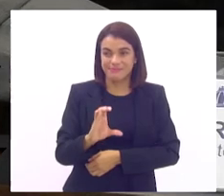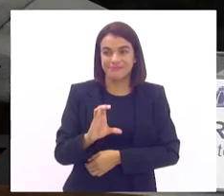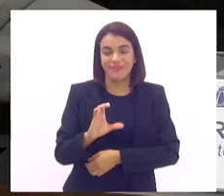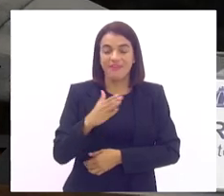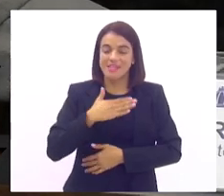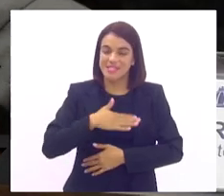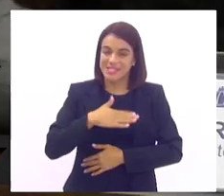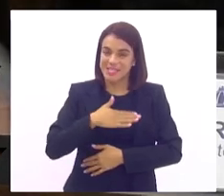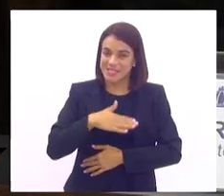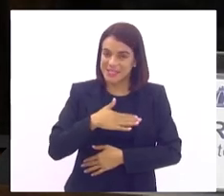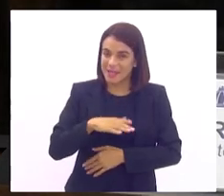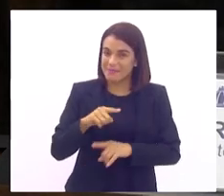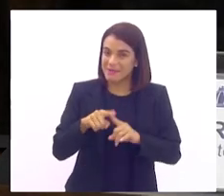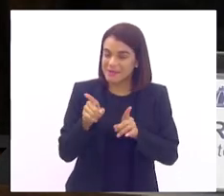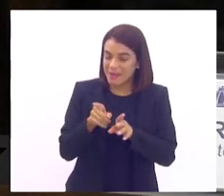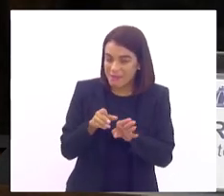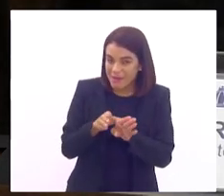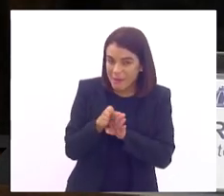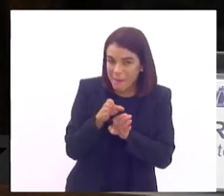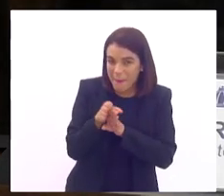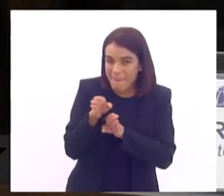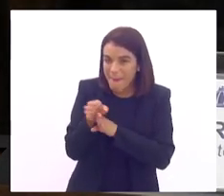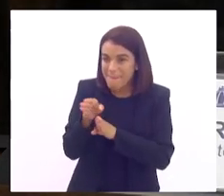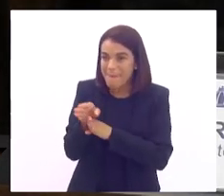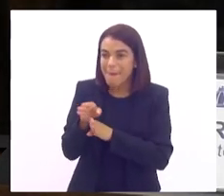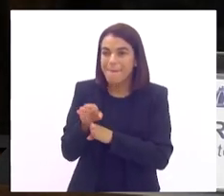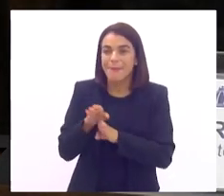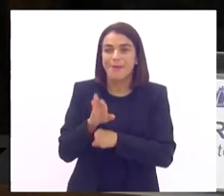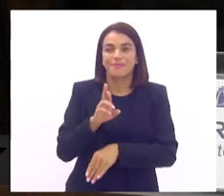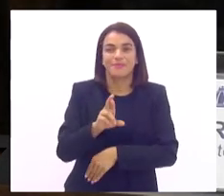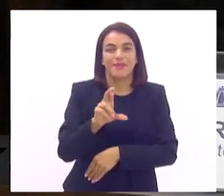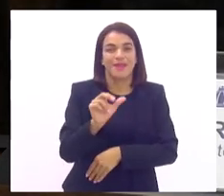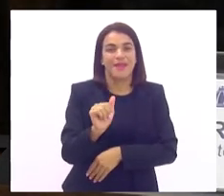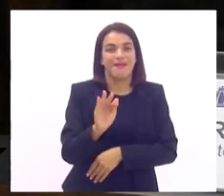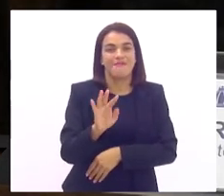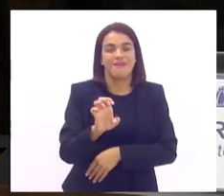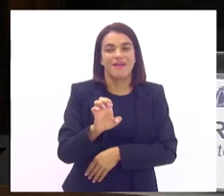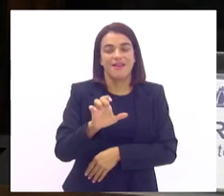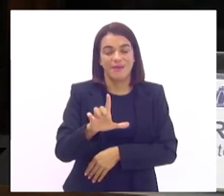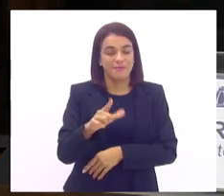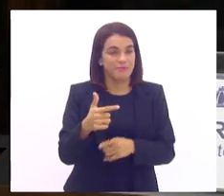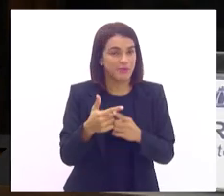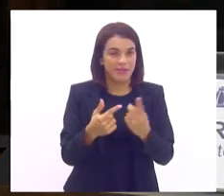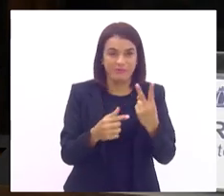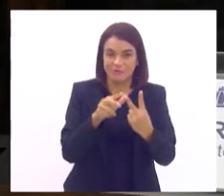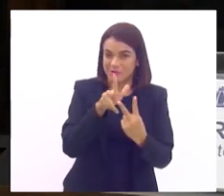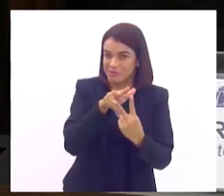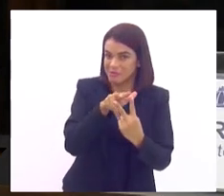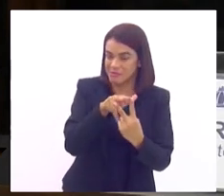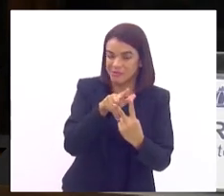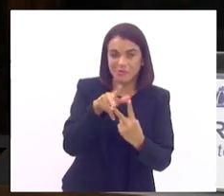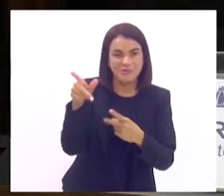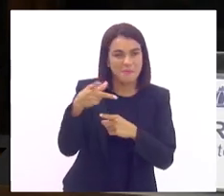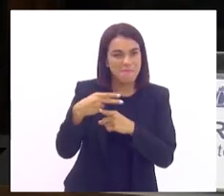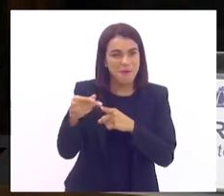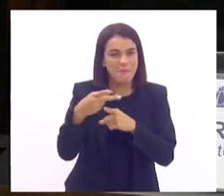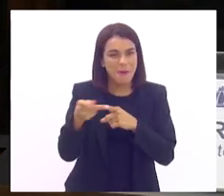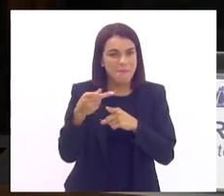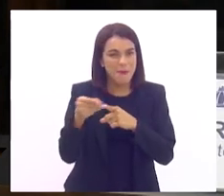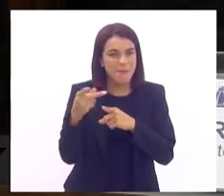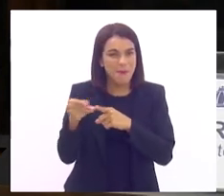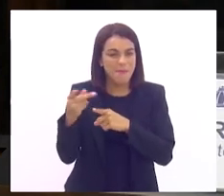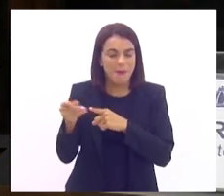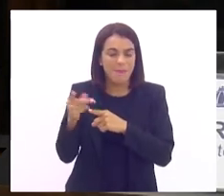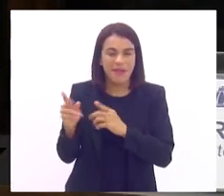mas sempre aconselhando o Rafael, porque essa dupla tem sido vitoriosa em todos